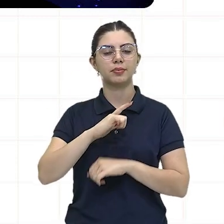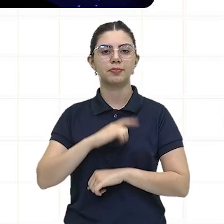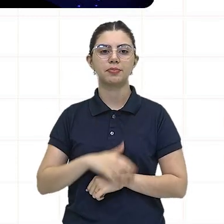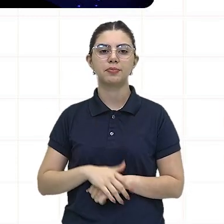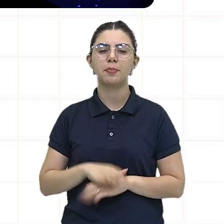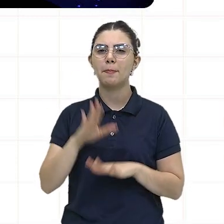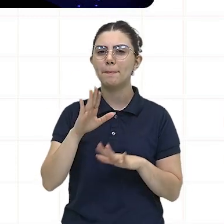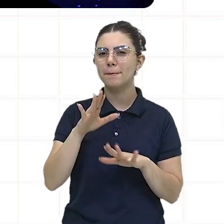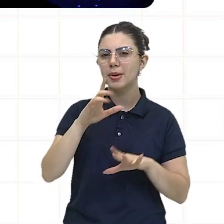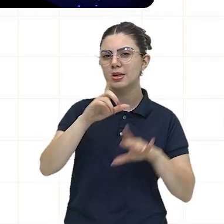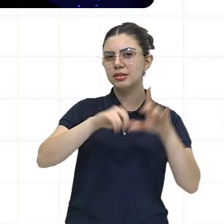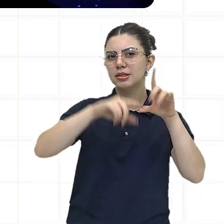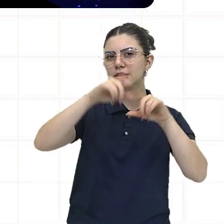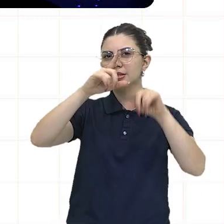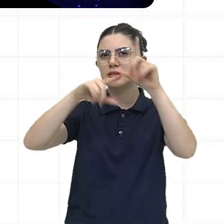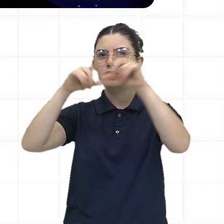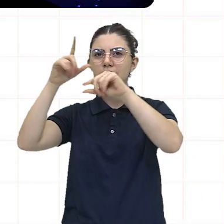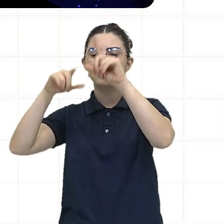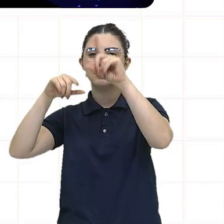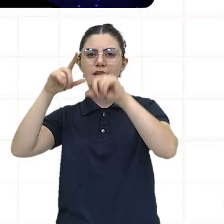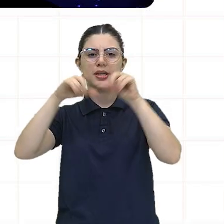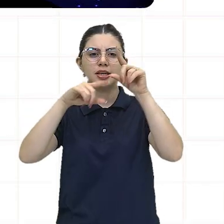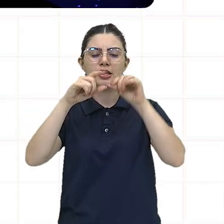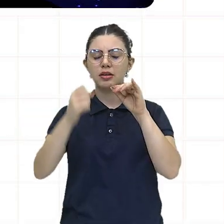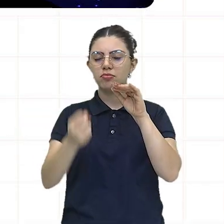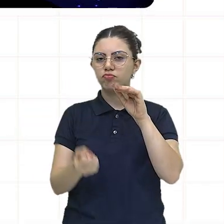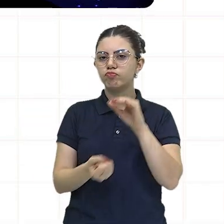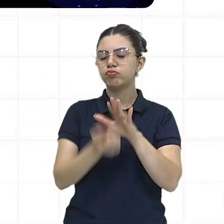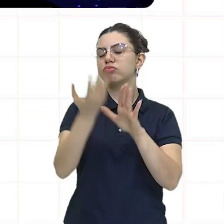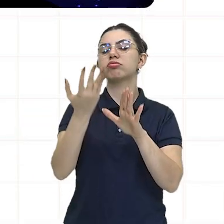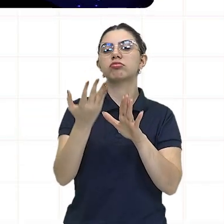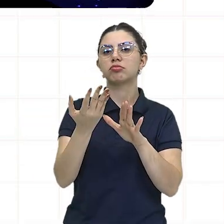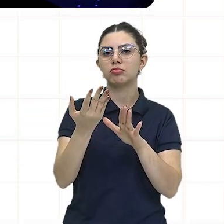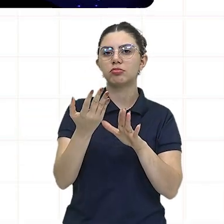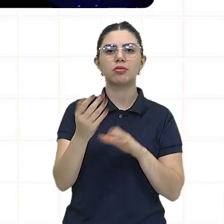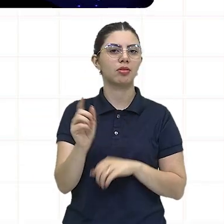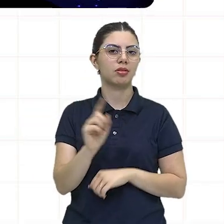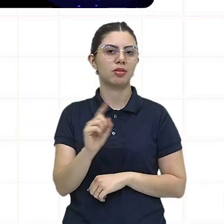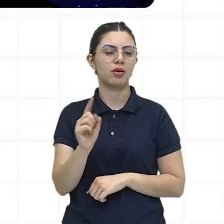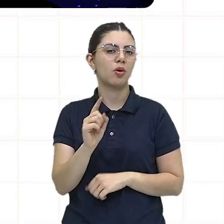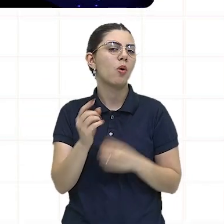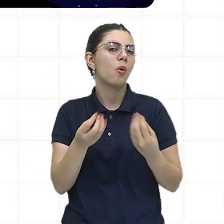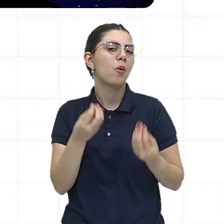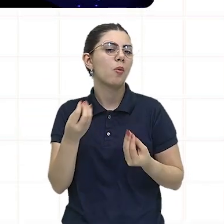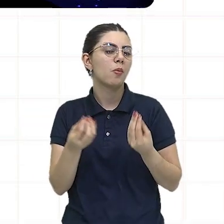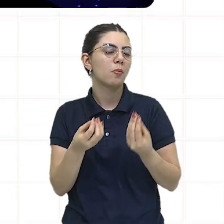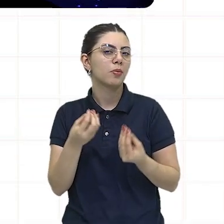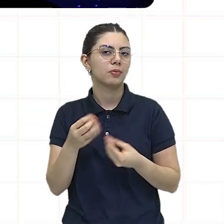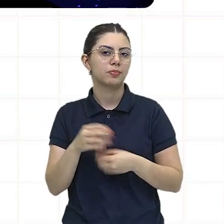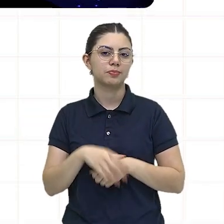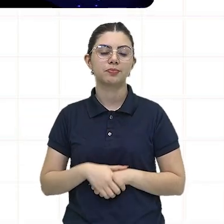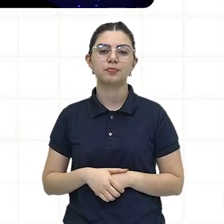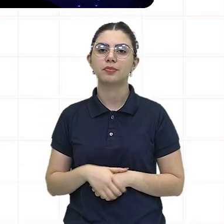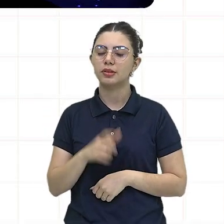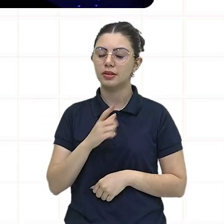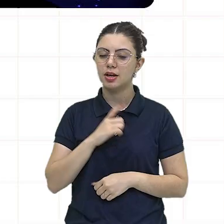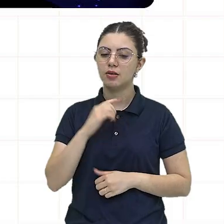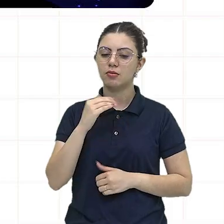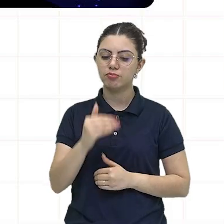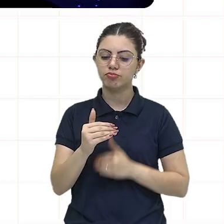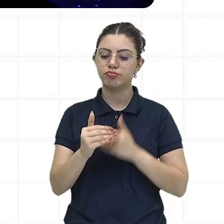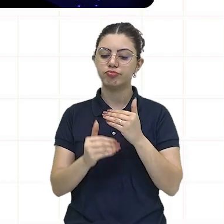as estrelas, elas não nascem de repente no universo. Elas nascem a partir de um